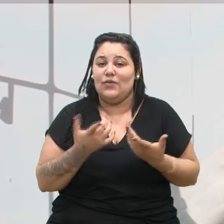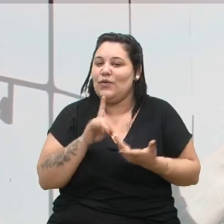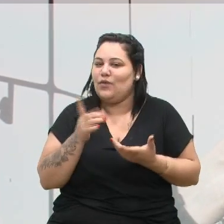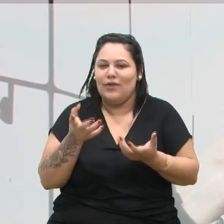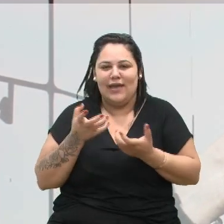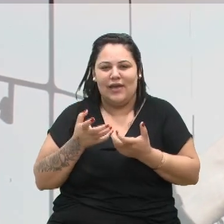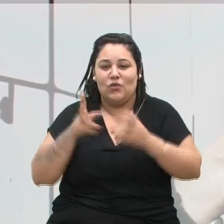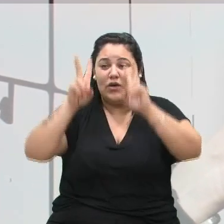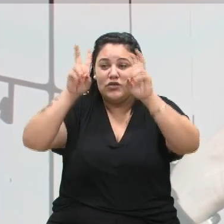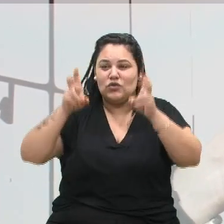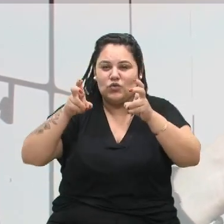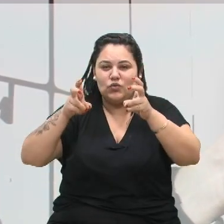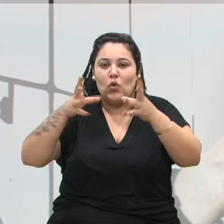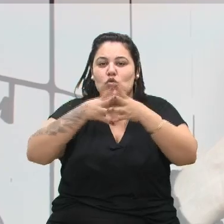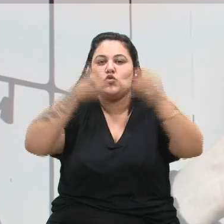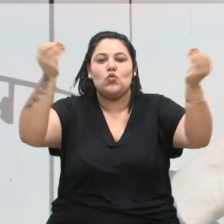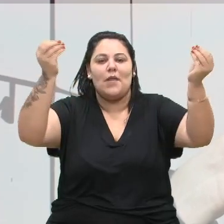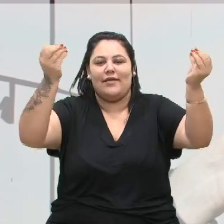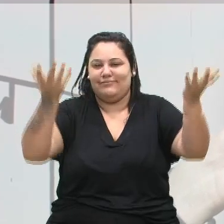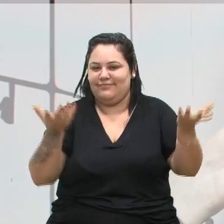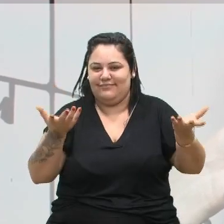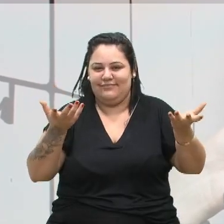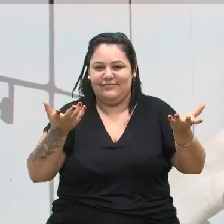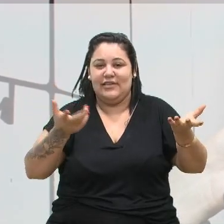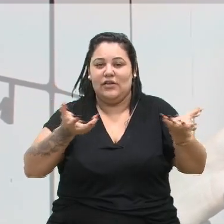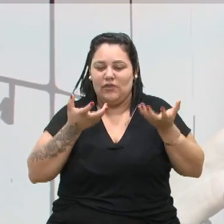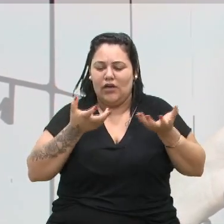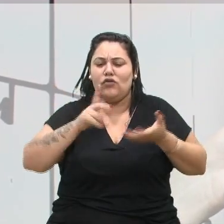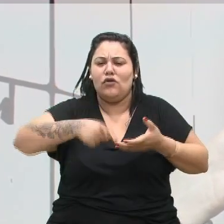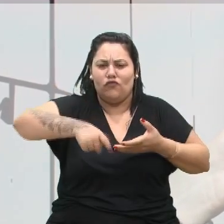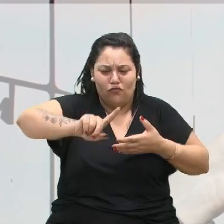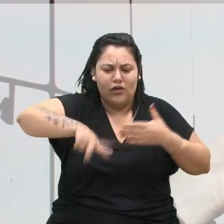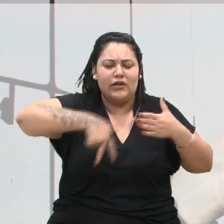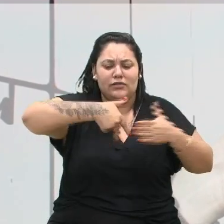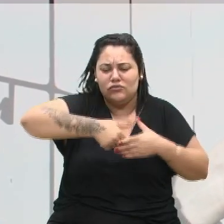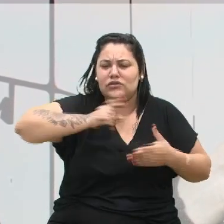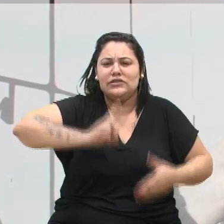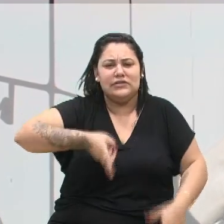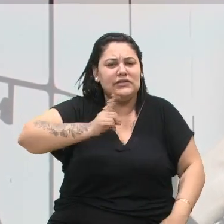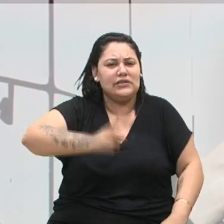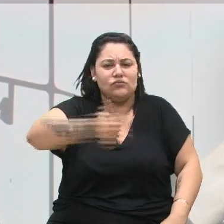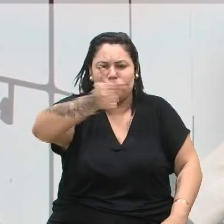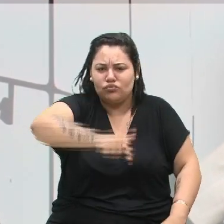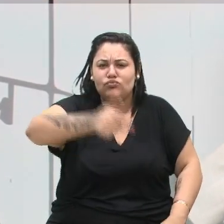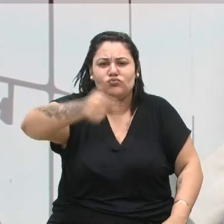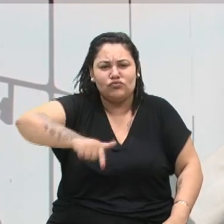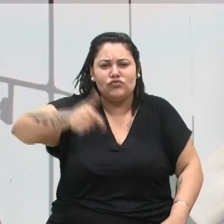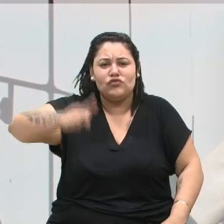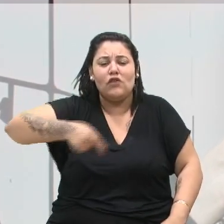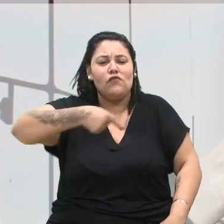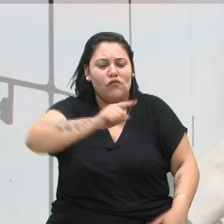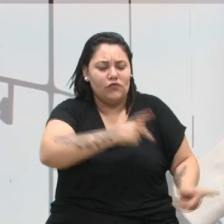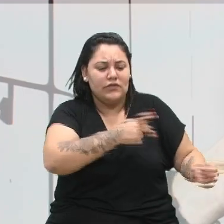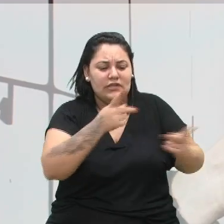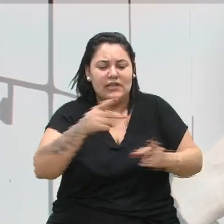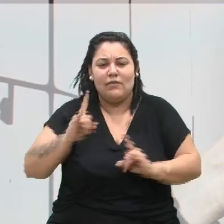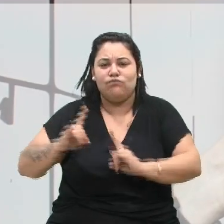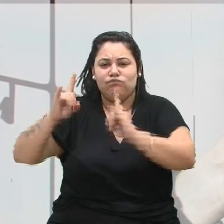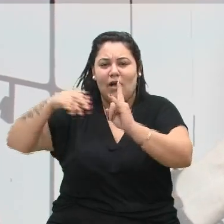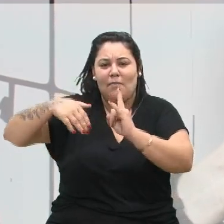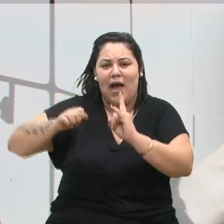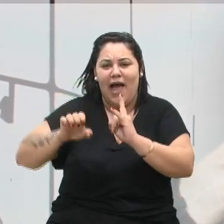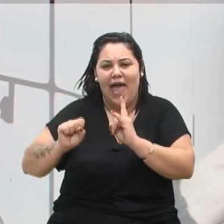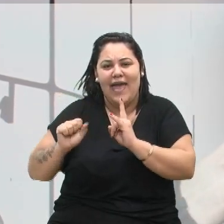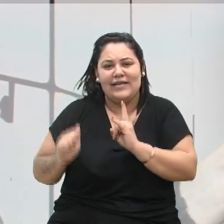morra, esfrie. Nós precisamos, eu vou na tribuna quantas vezes for necessário, vou lá na Maesa, esse mercado público vai